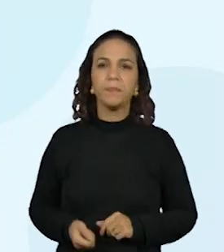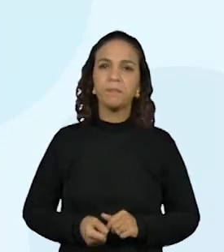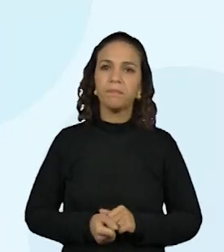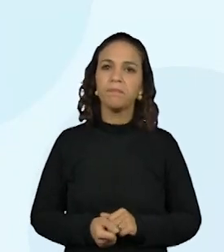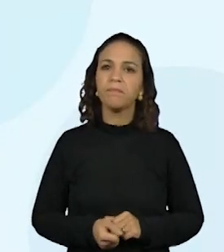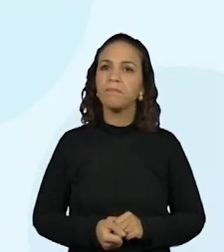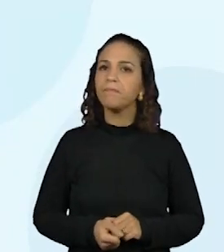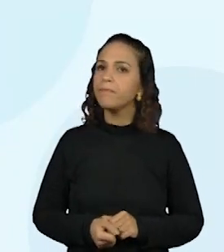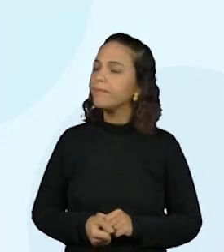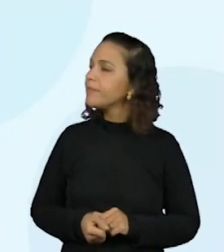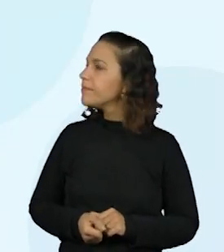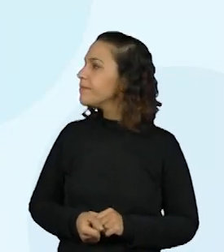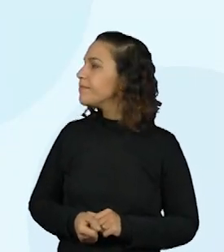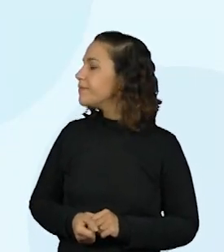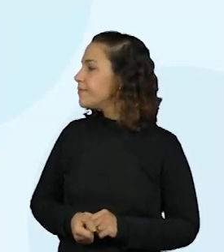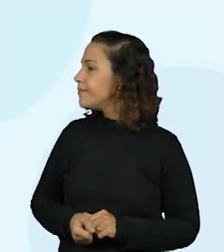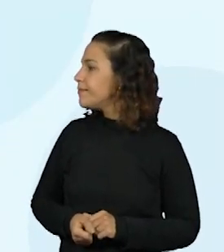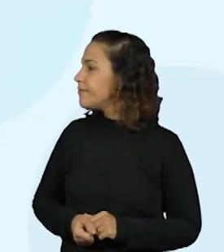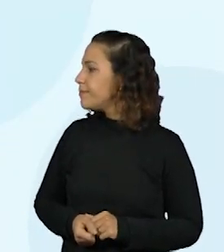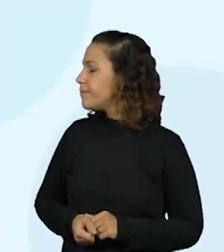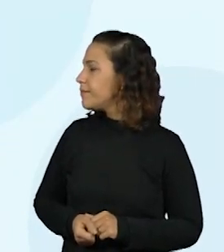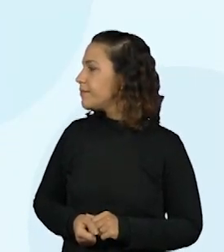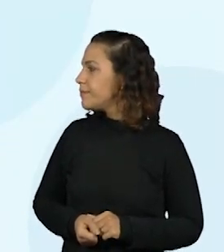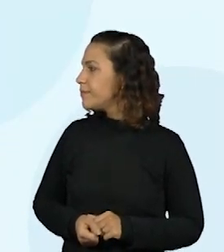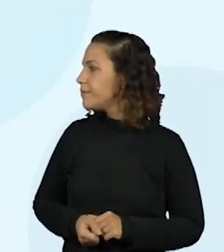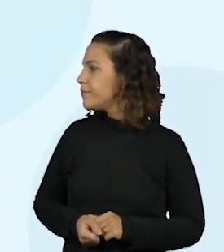pode aparecer e aparece nas entrevistas.